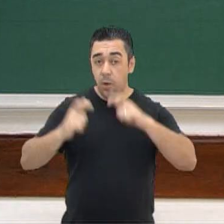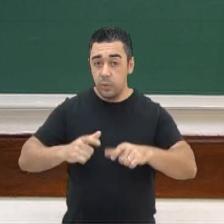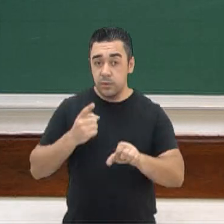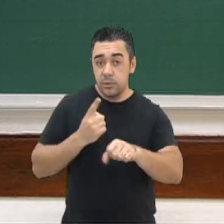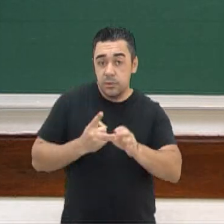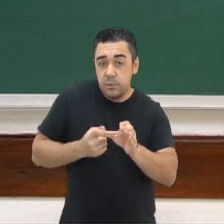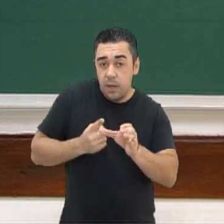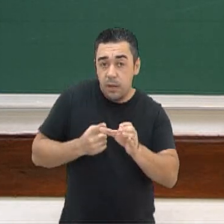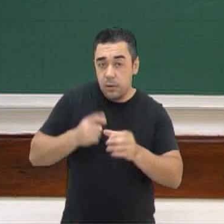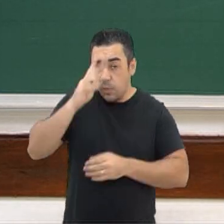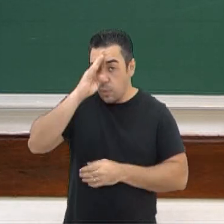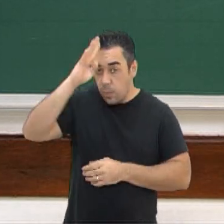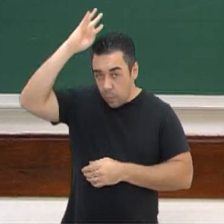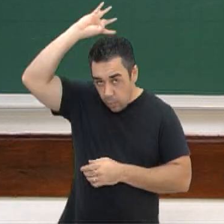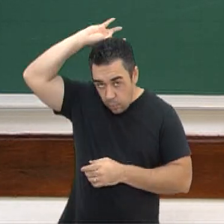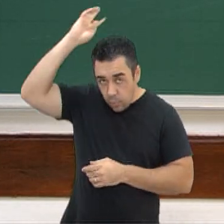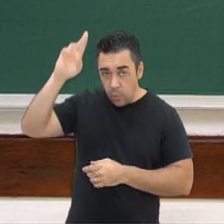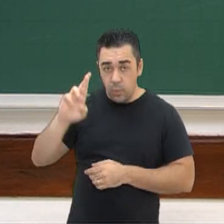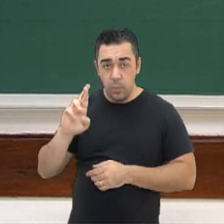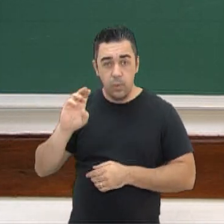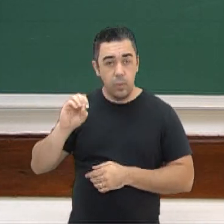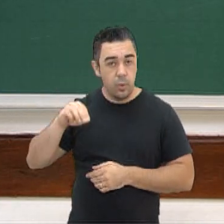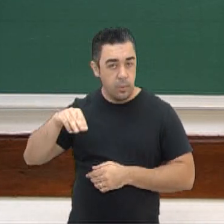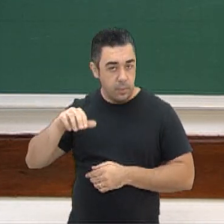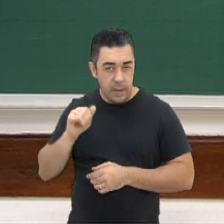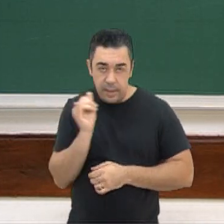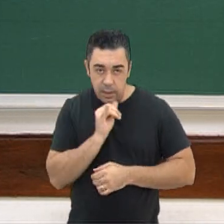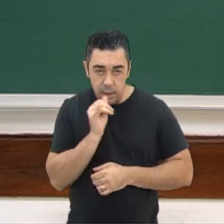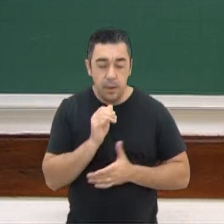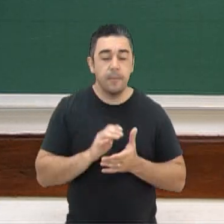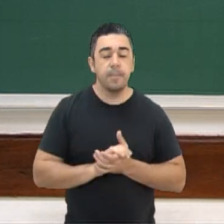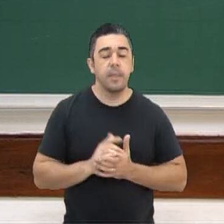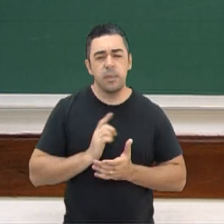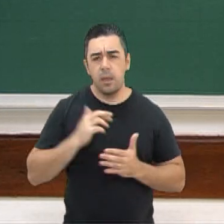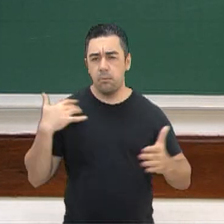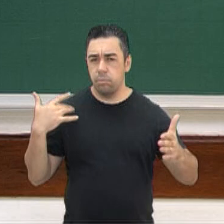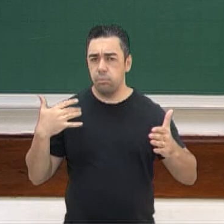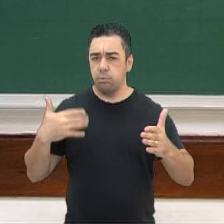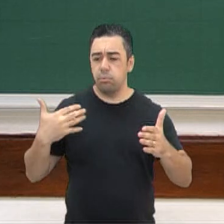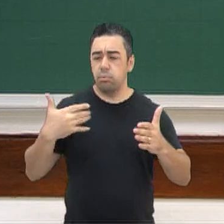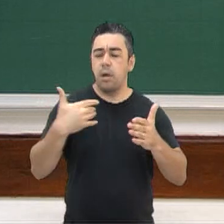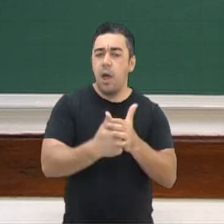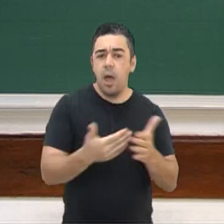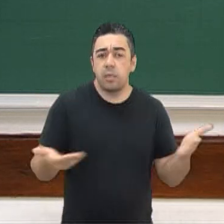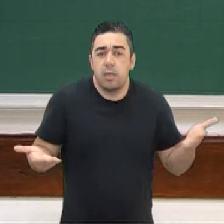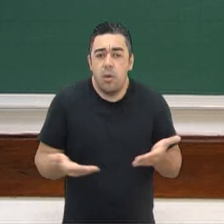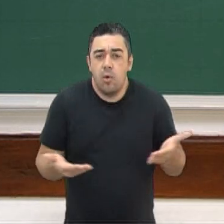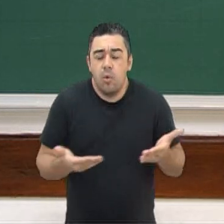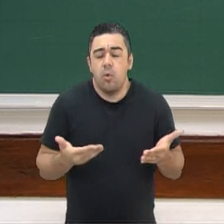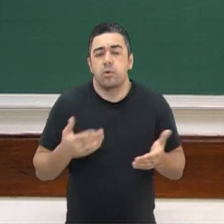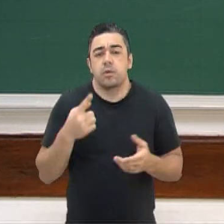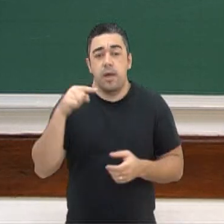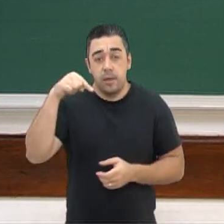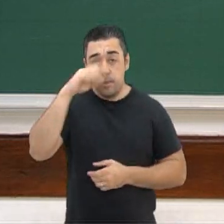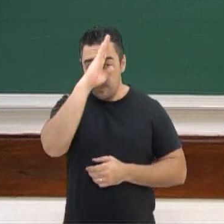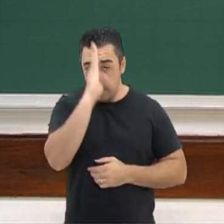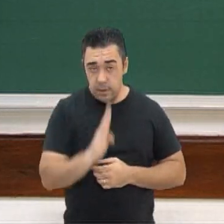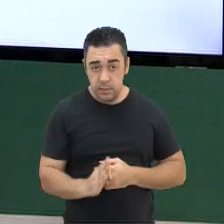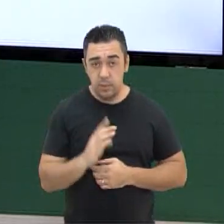e a partir de então nós temos uma sucessão de eventos, até o último que aconteceu no Brasil, em